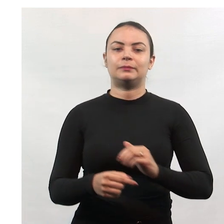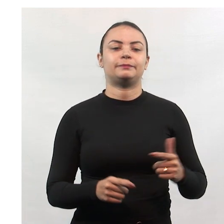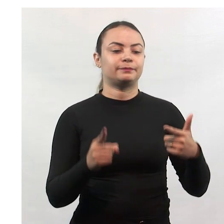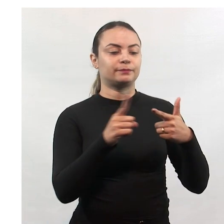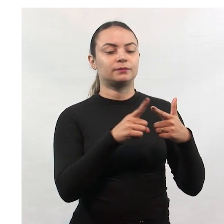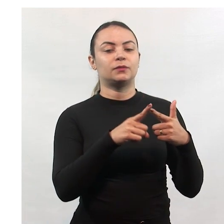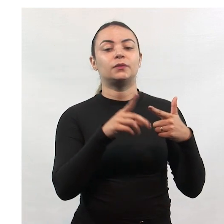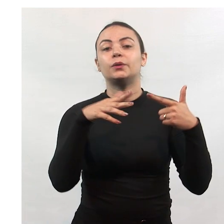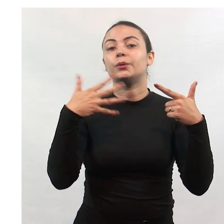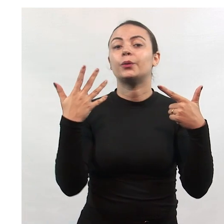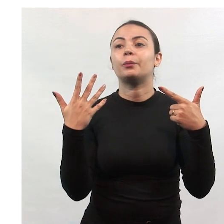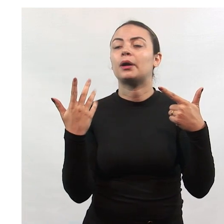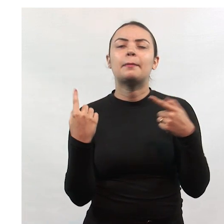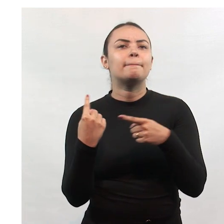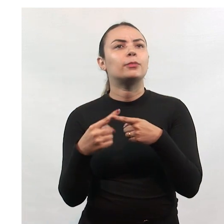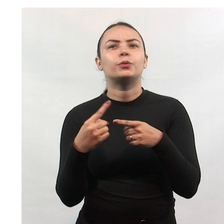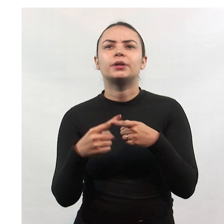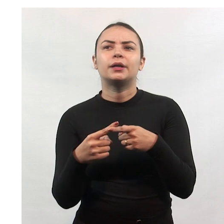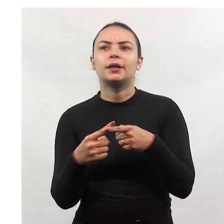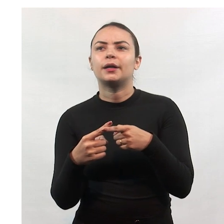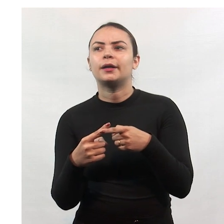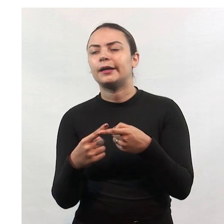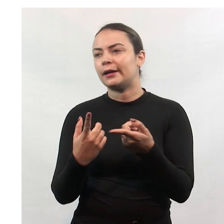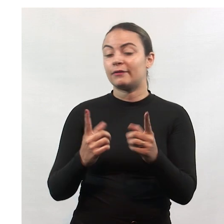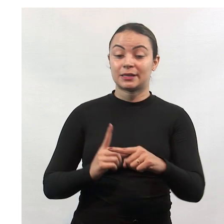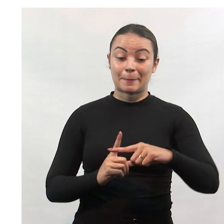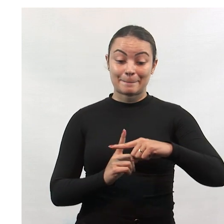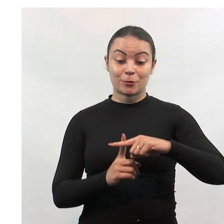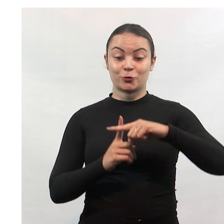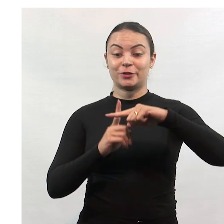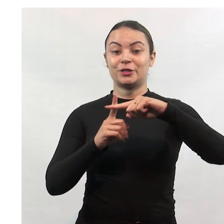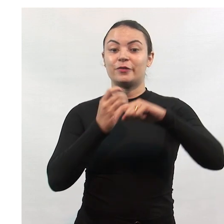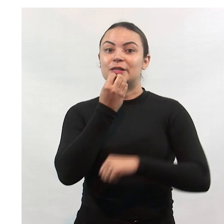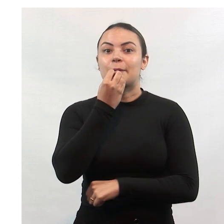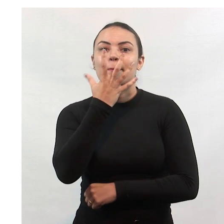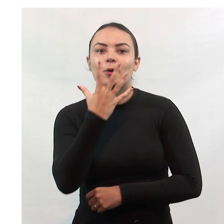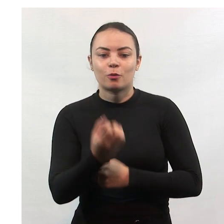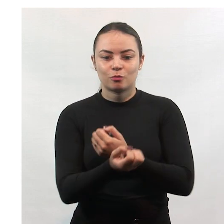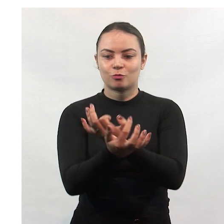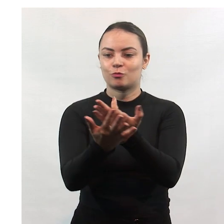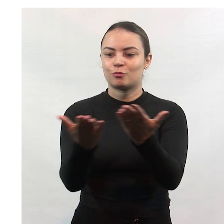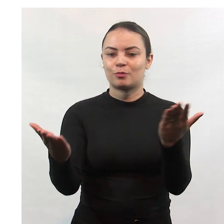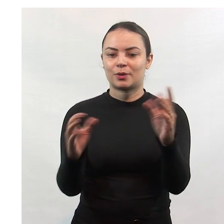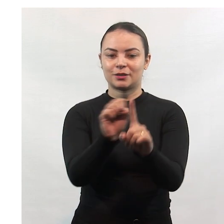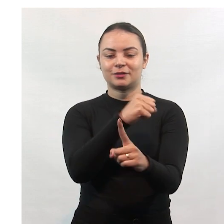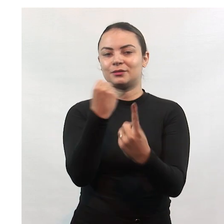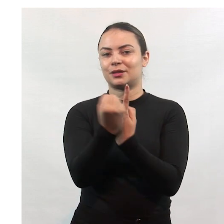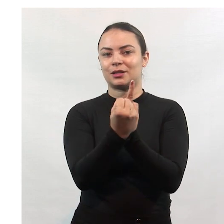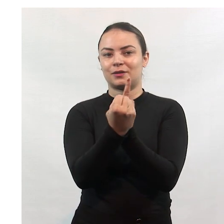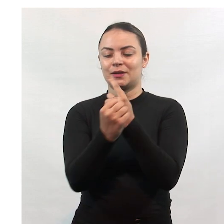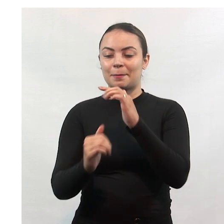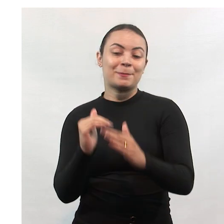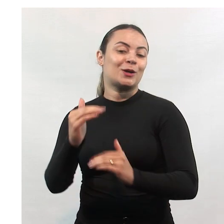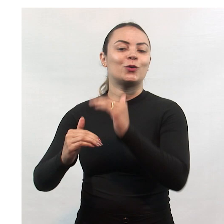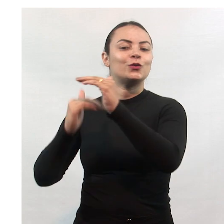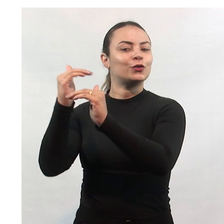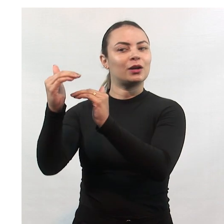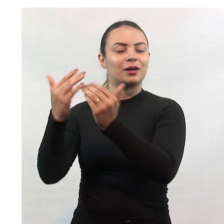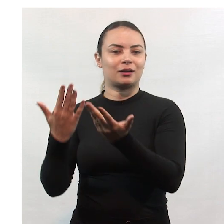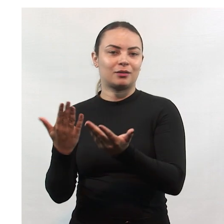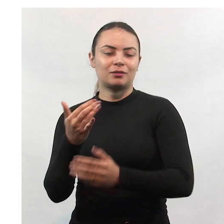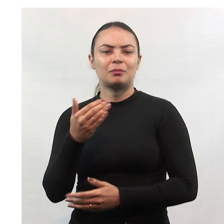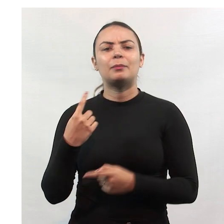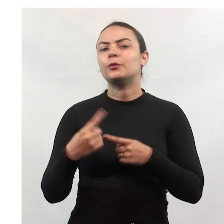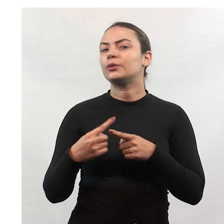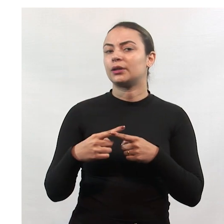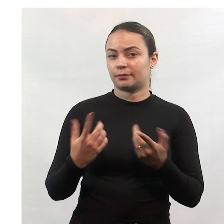do desempenho dos estudantes, ou um direcionamento de recursos e de políticas para a formação de professores, né? Mas isso você precisa colocar de forma